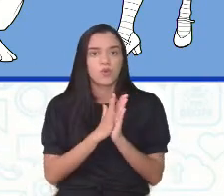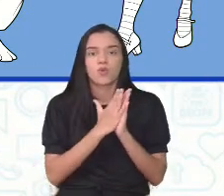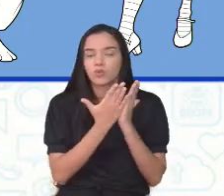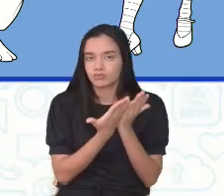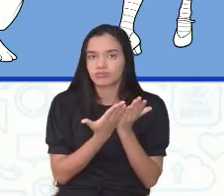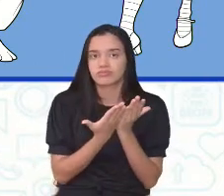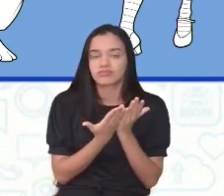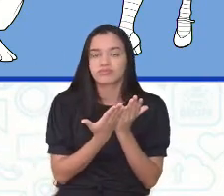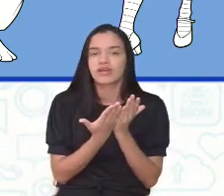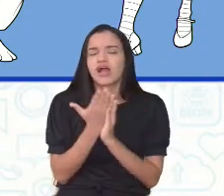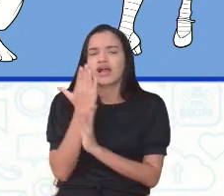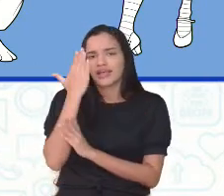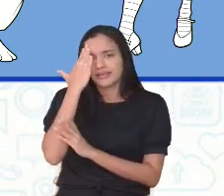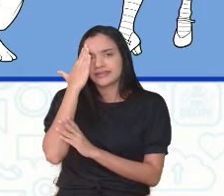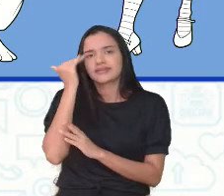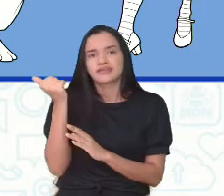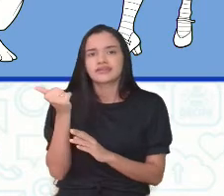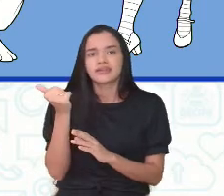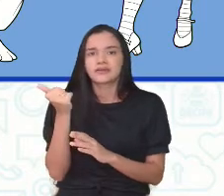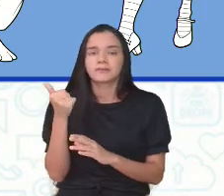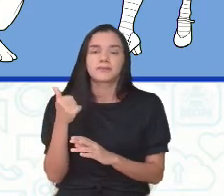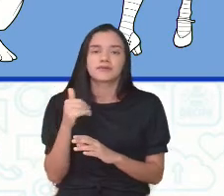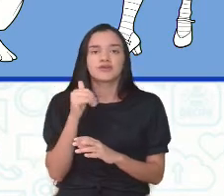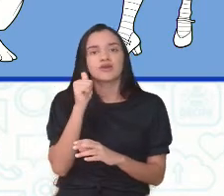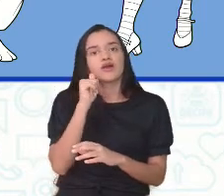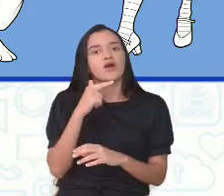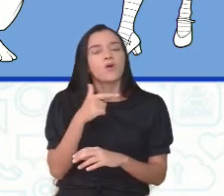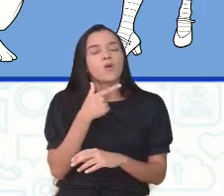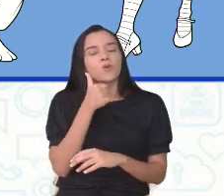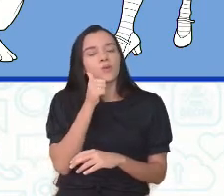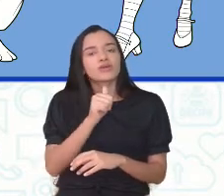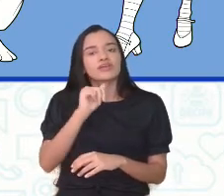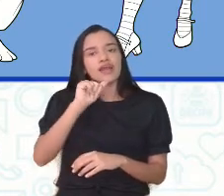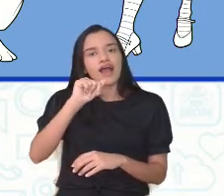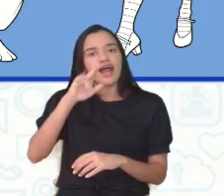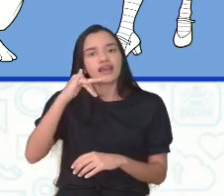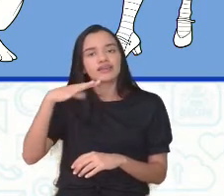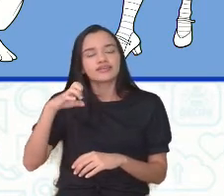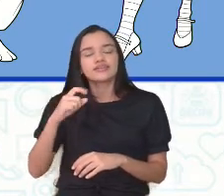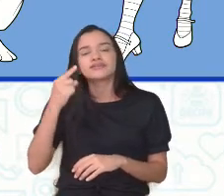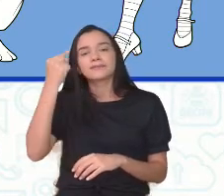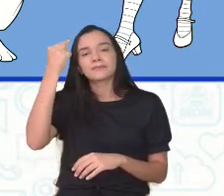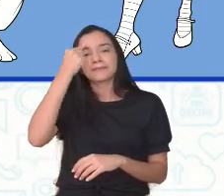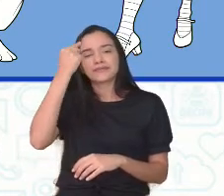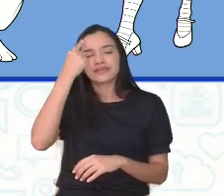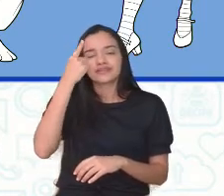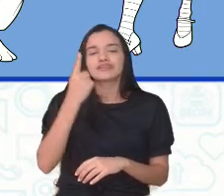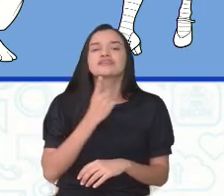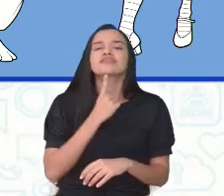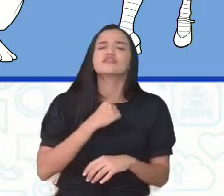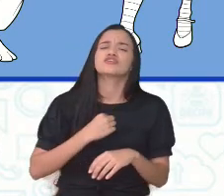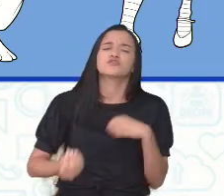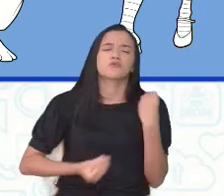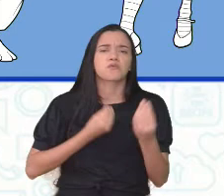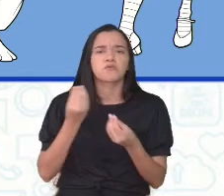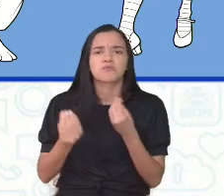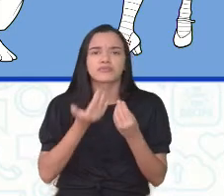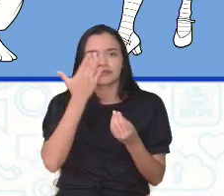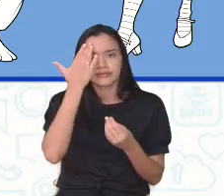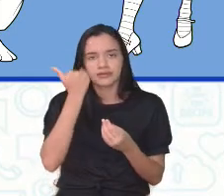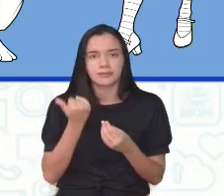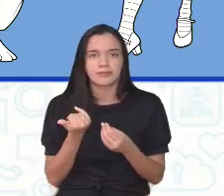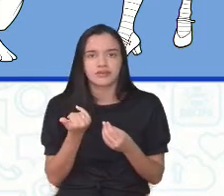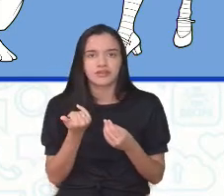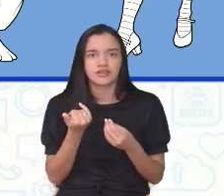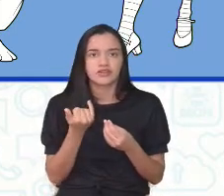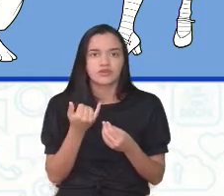Carroll, ele sabe muito bem o que Alice pensa, o que Alice deseja. Como é que ele ia saber que ela estava entediada? Porque ela não o